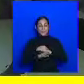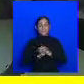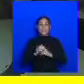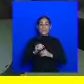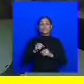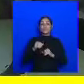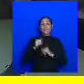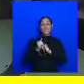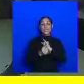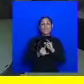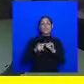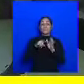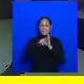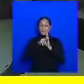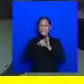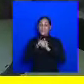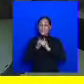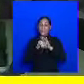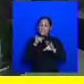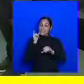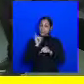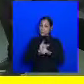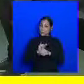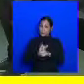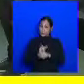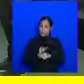tanto no YouTube como no Facebook